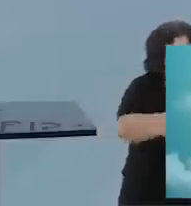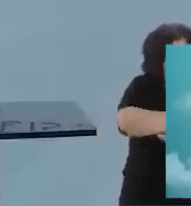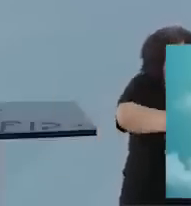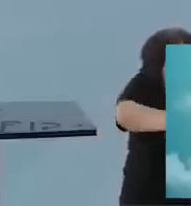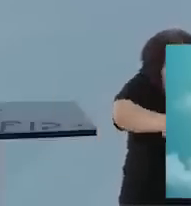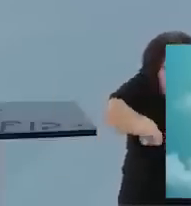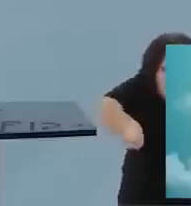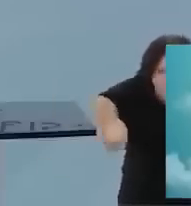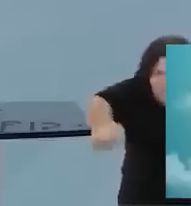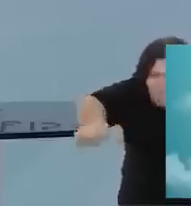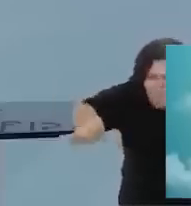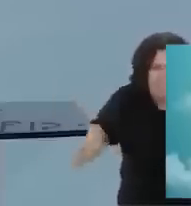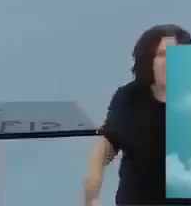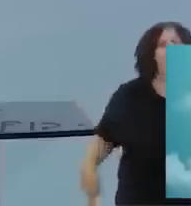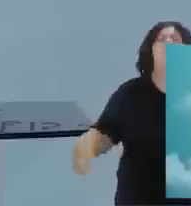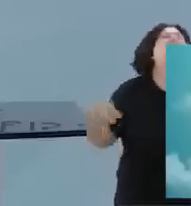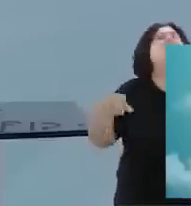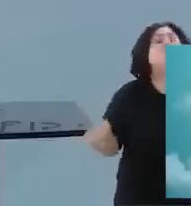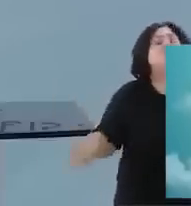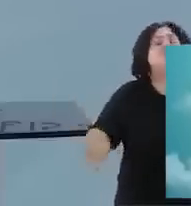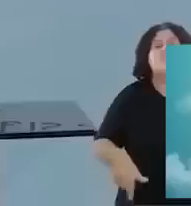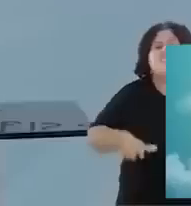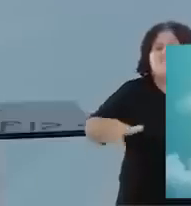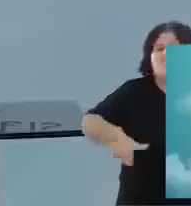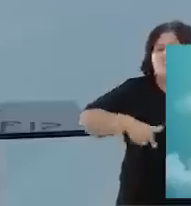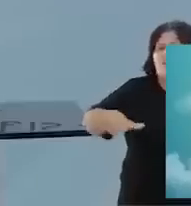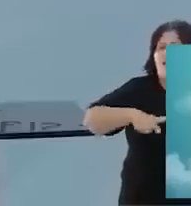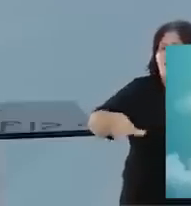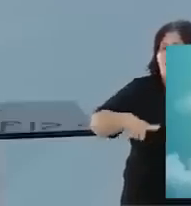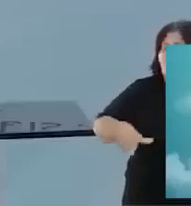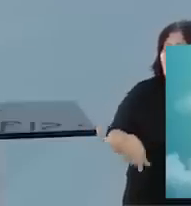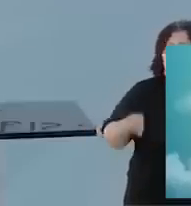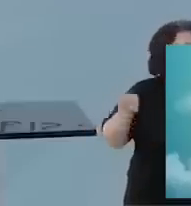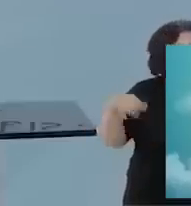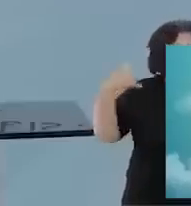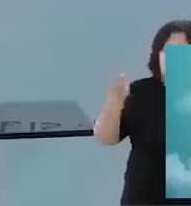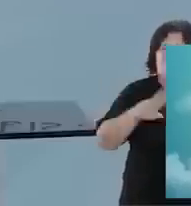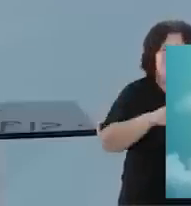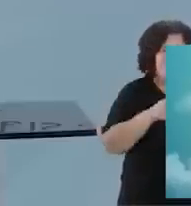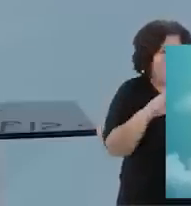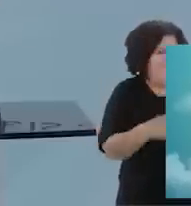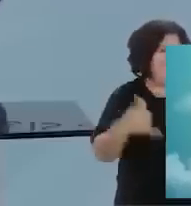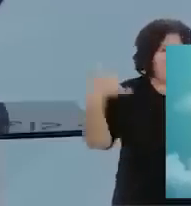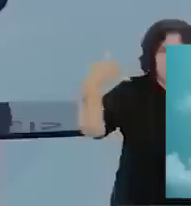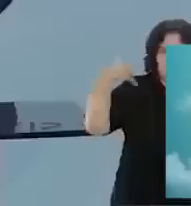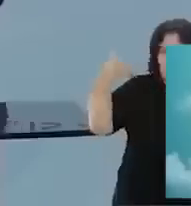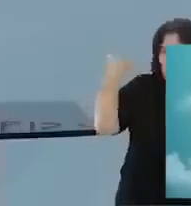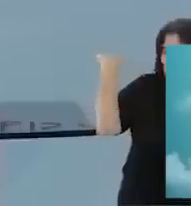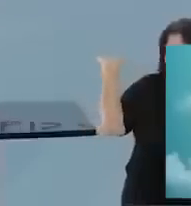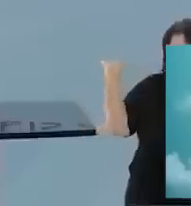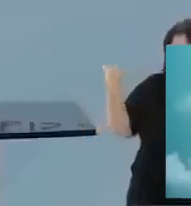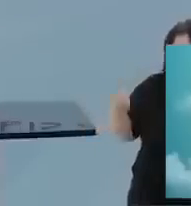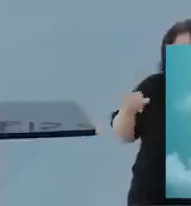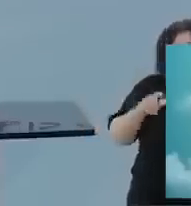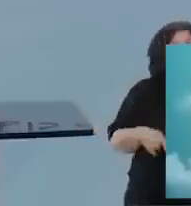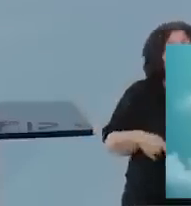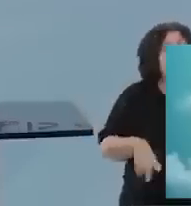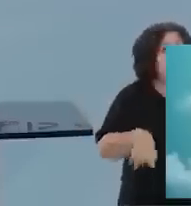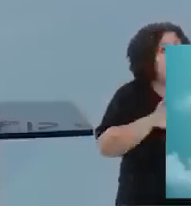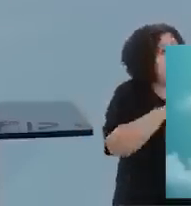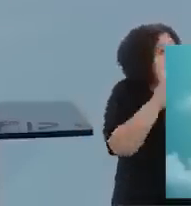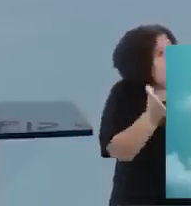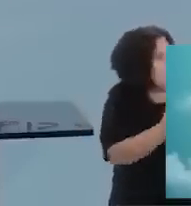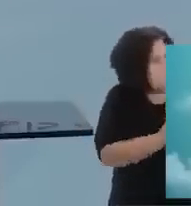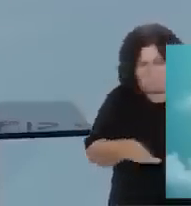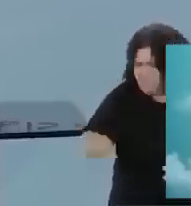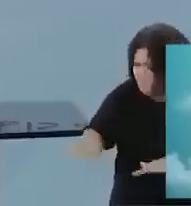diversas faixas etárias, com um propósito, e o pastor Erival tem tratado disso constantemente, é que todos,